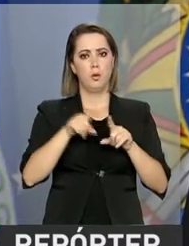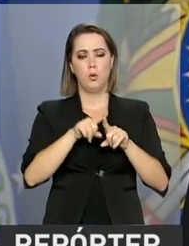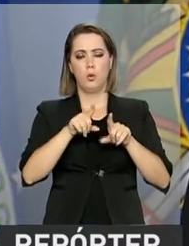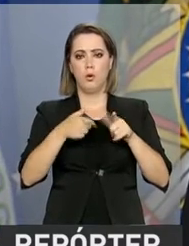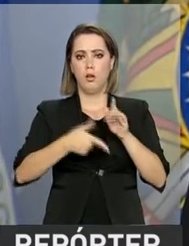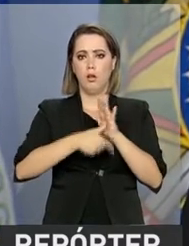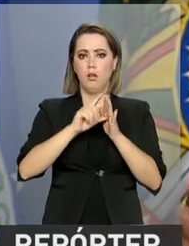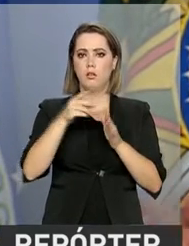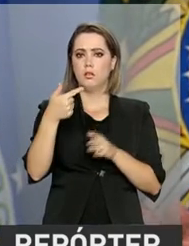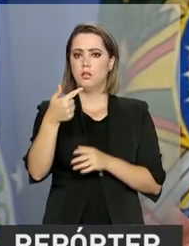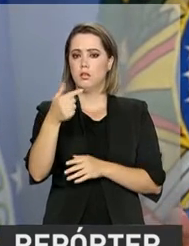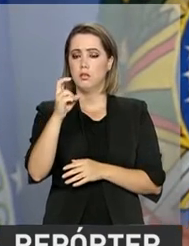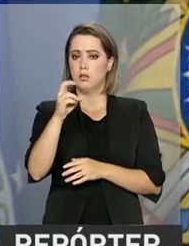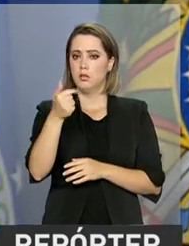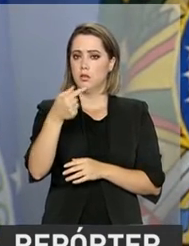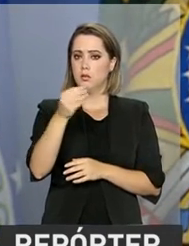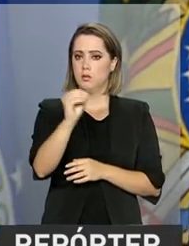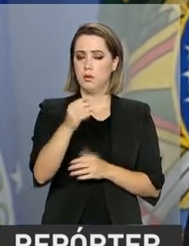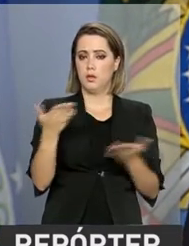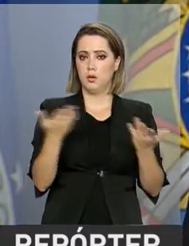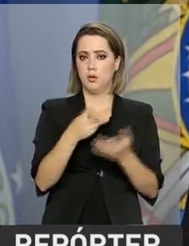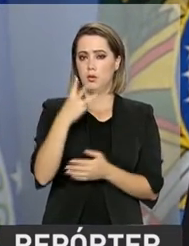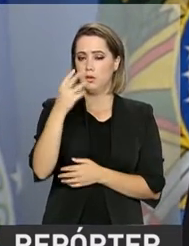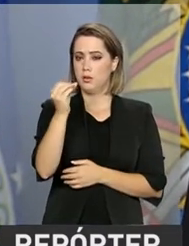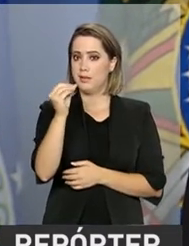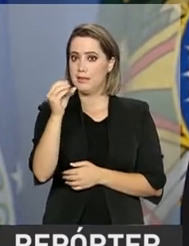pontos é uma queda substancial